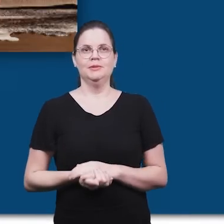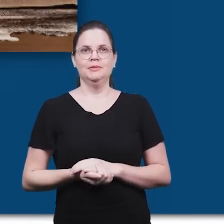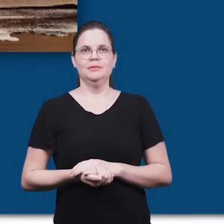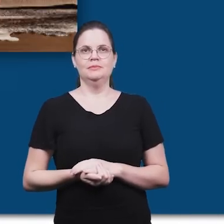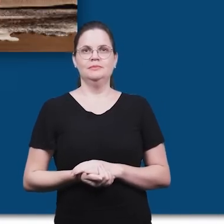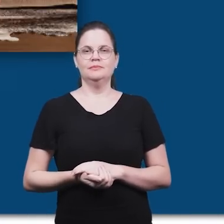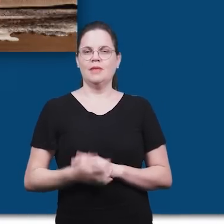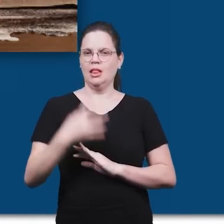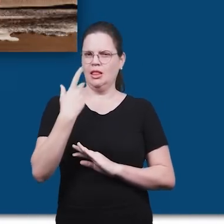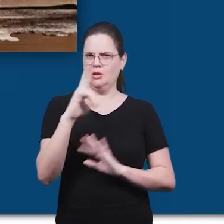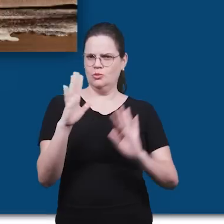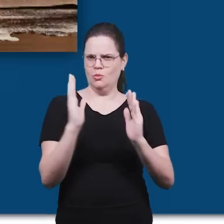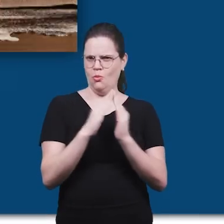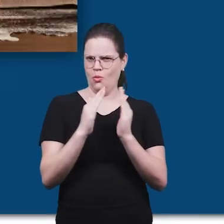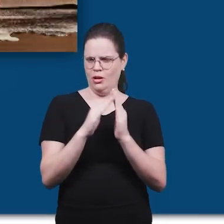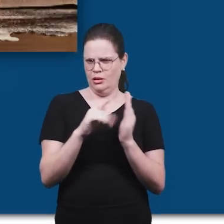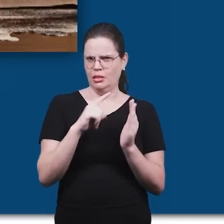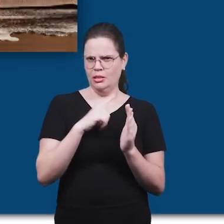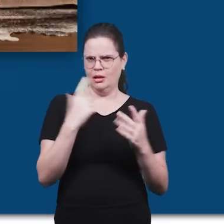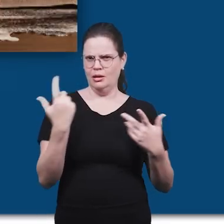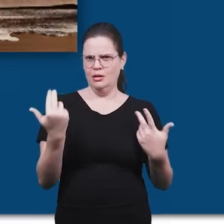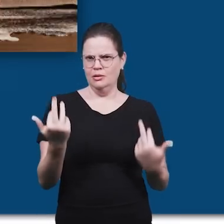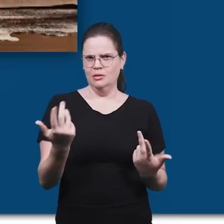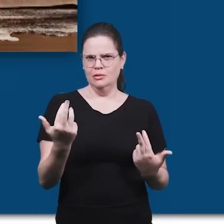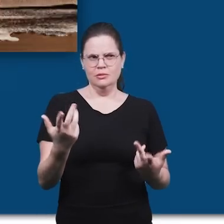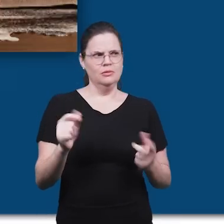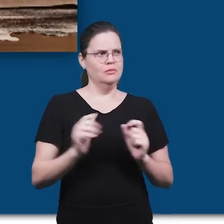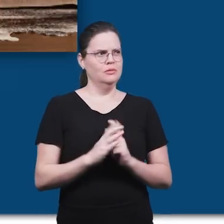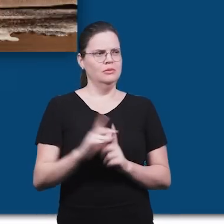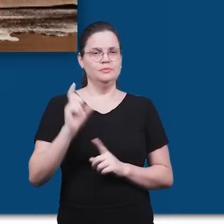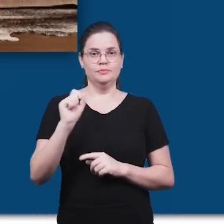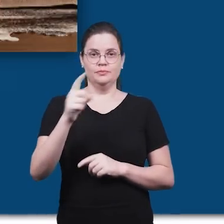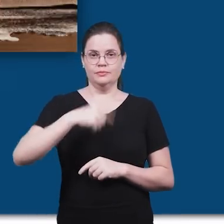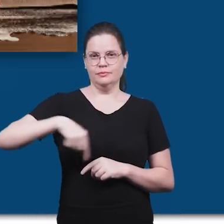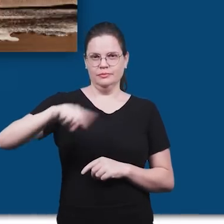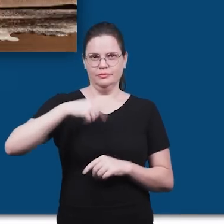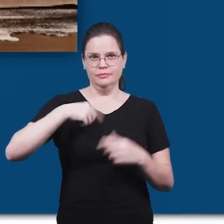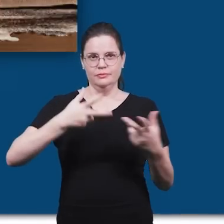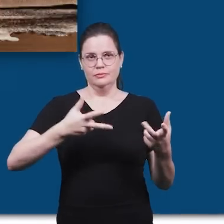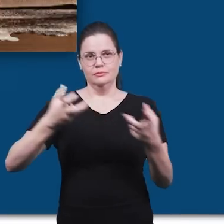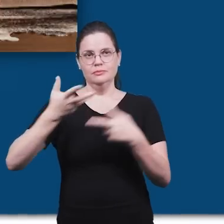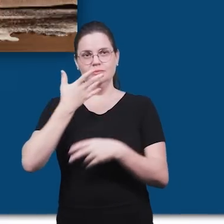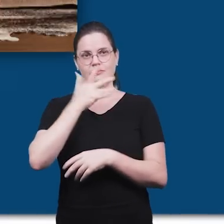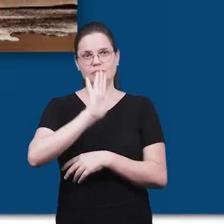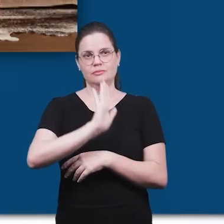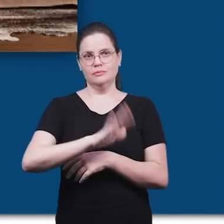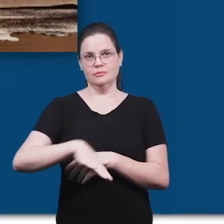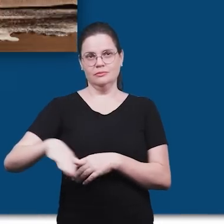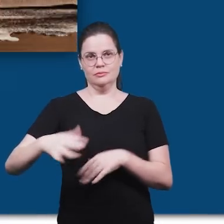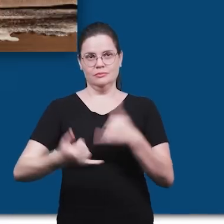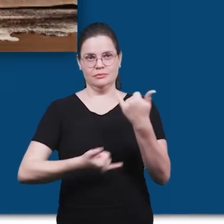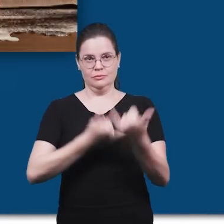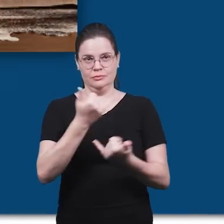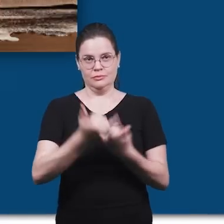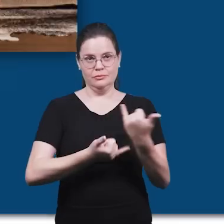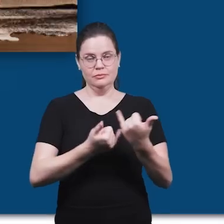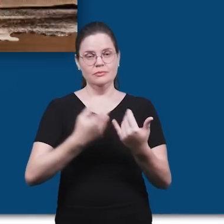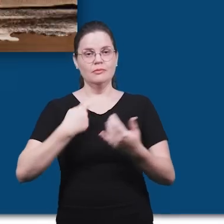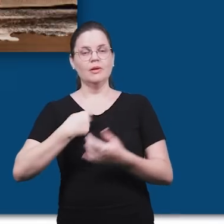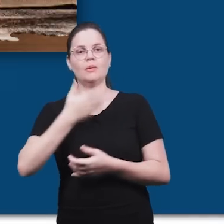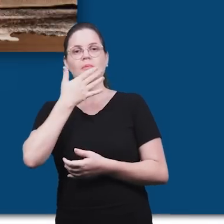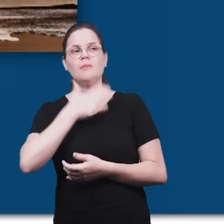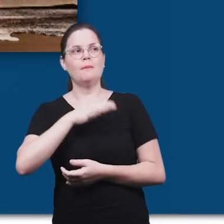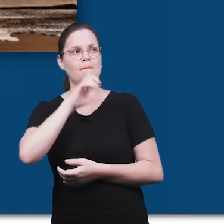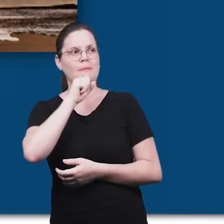Acontece na sua casa? O que a gente está vendo? Ó, uma criança está brincando e o pai está